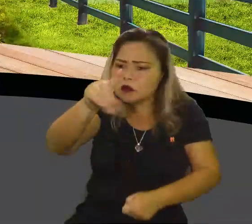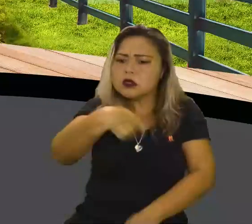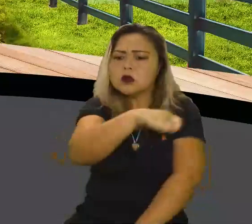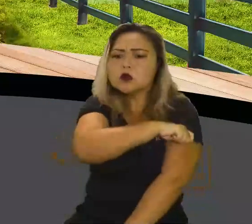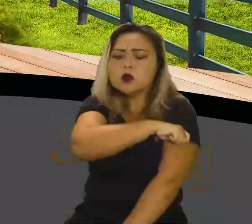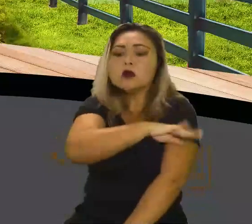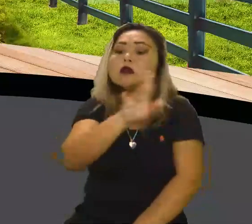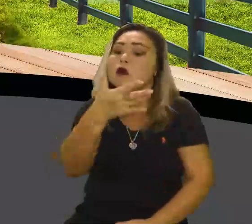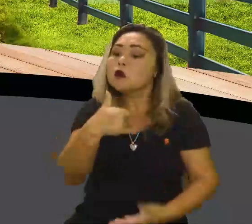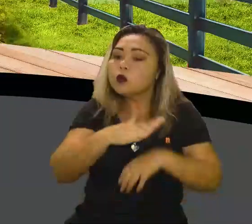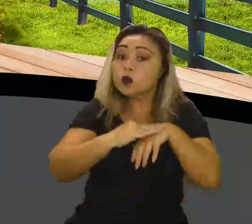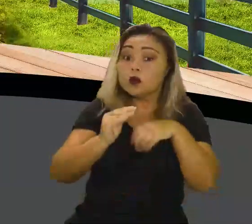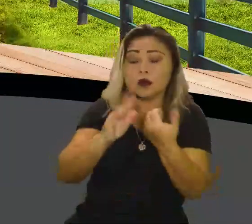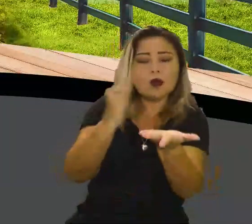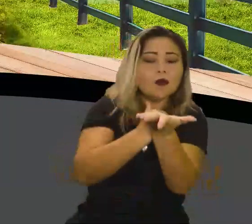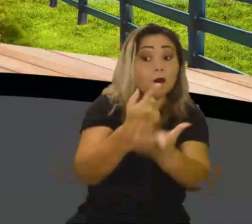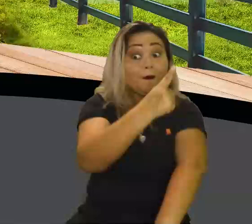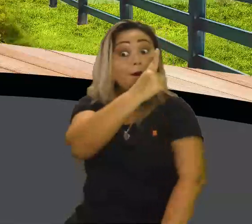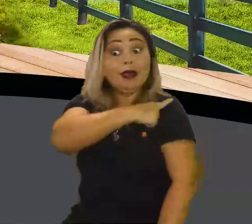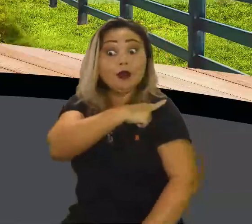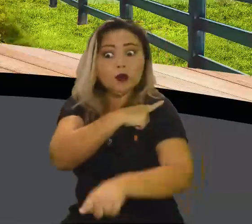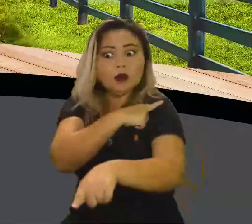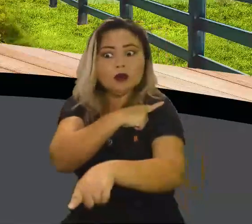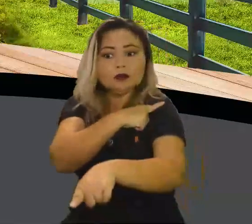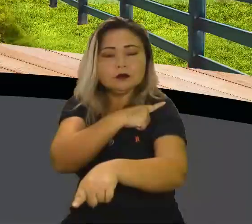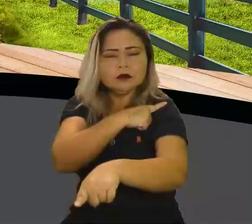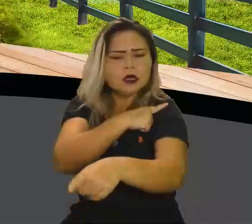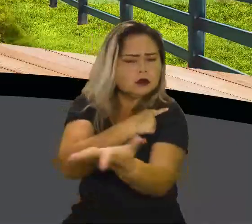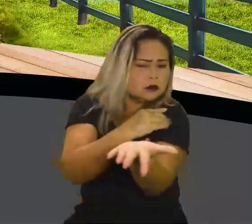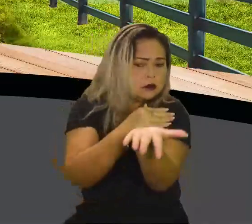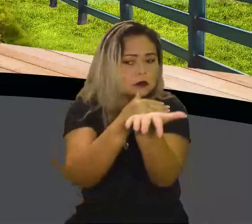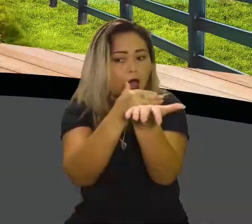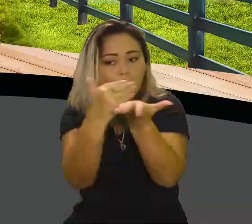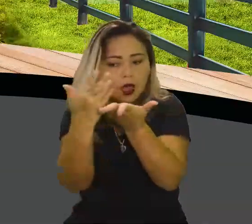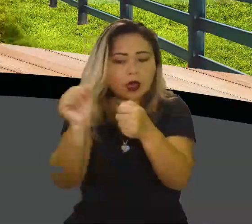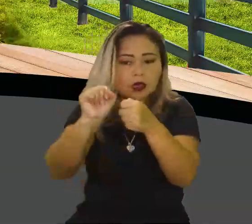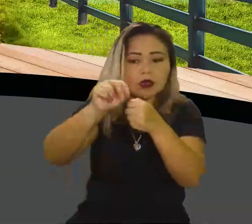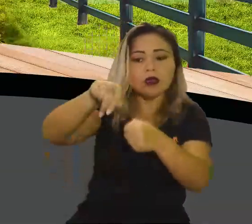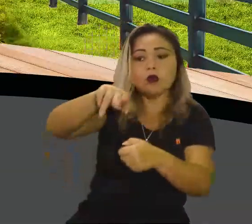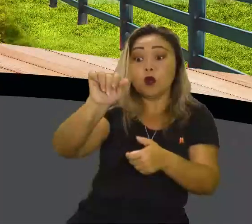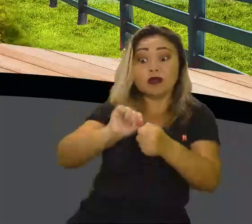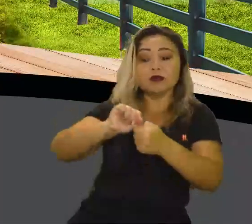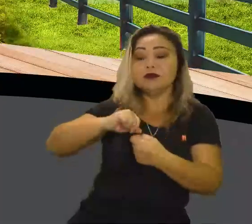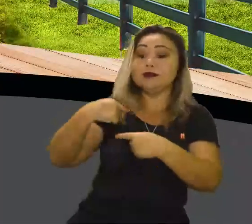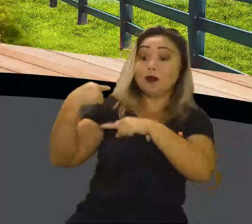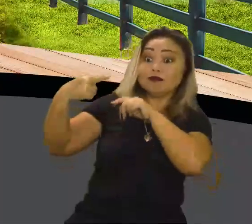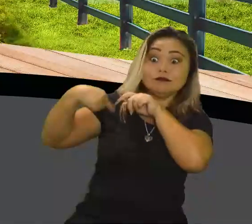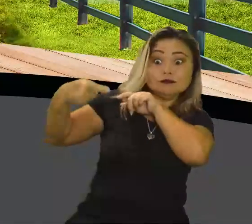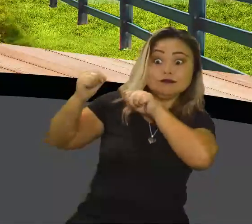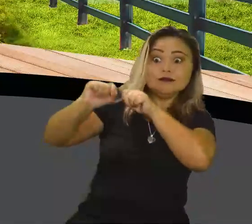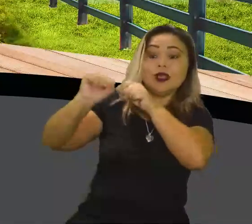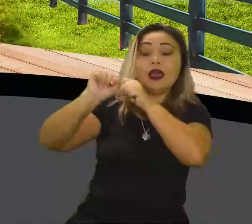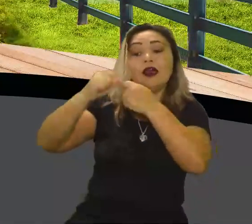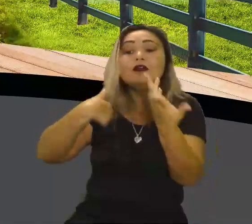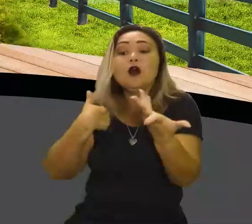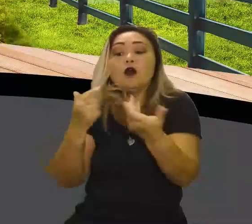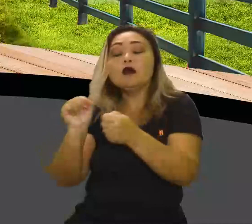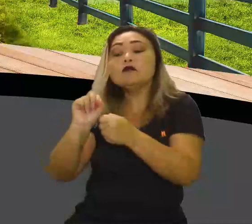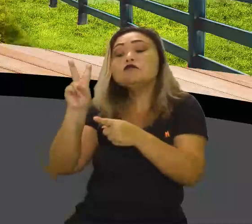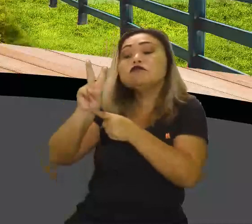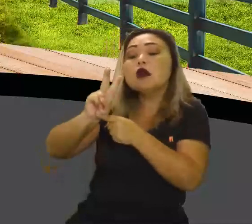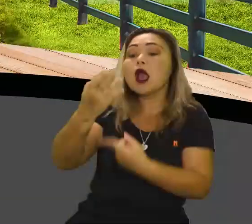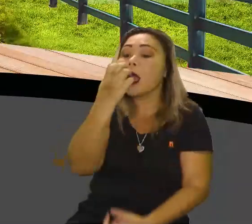estudante que está aí no primeiro ano, e iniciando e tendo aula com esse doidinho aqui, ó, é como se você estivesse criando um